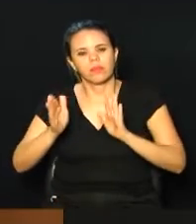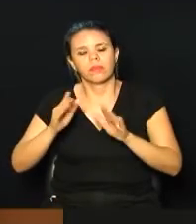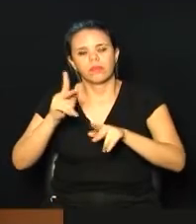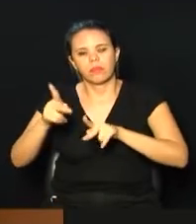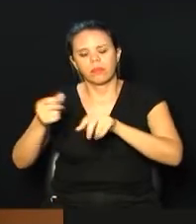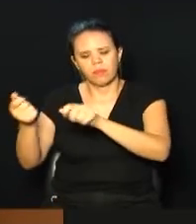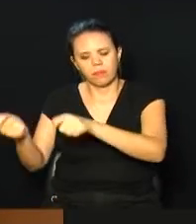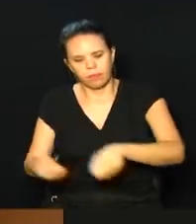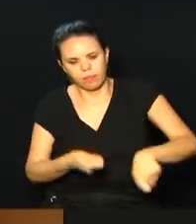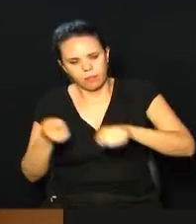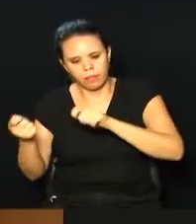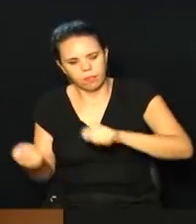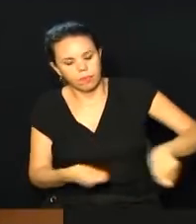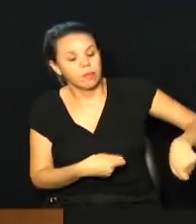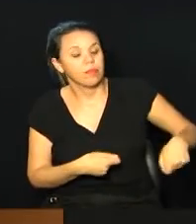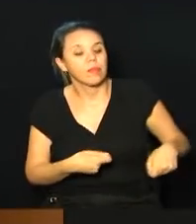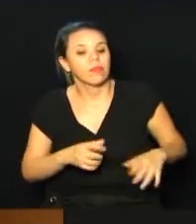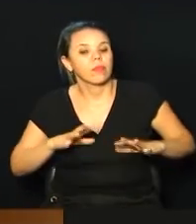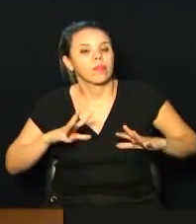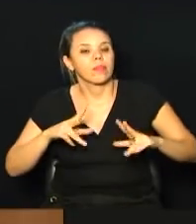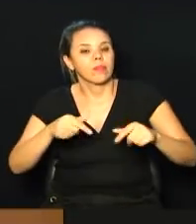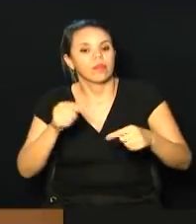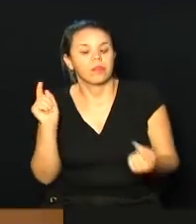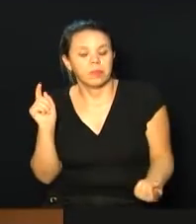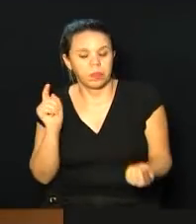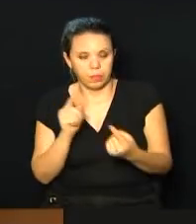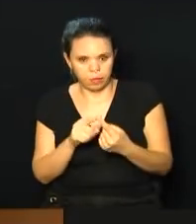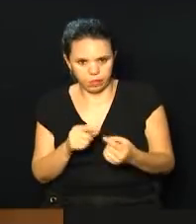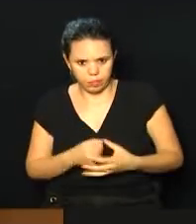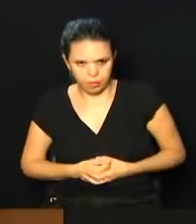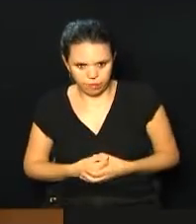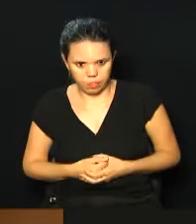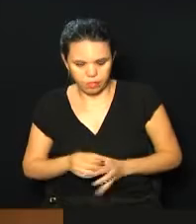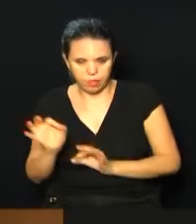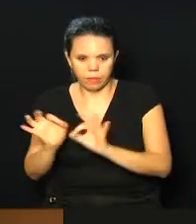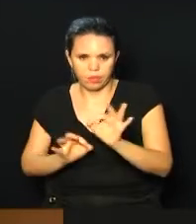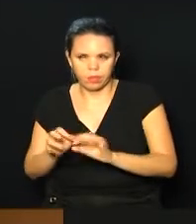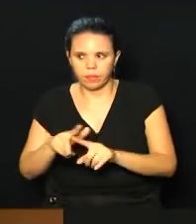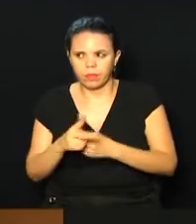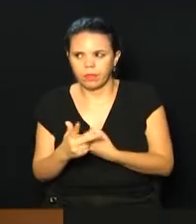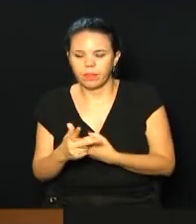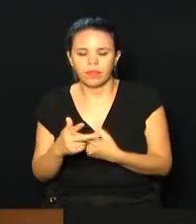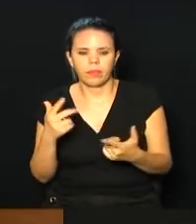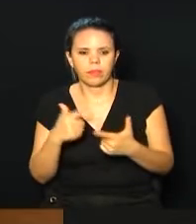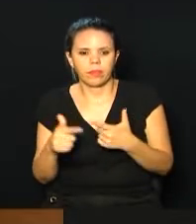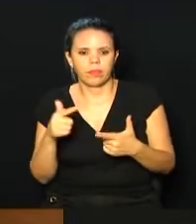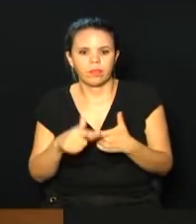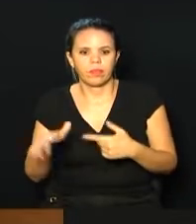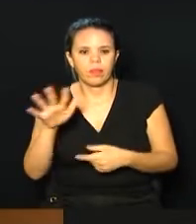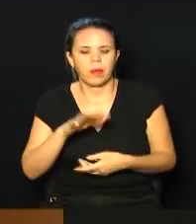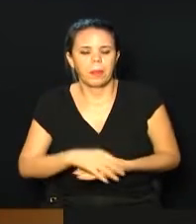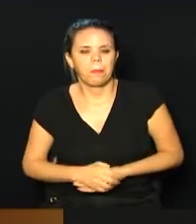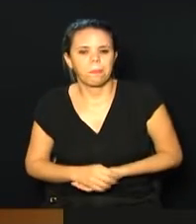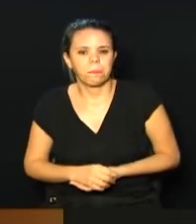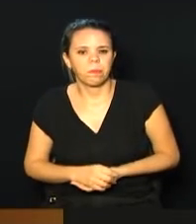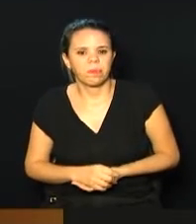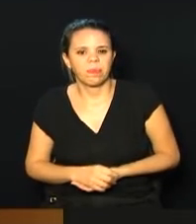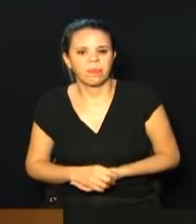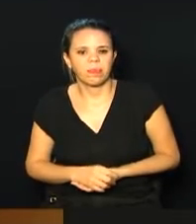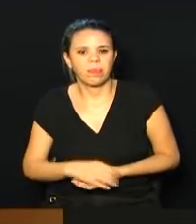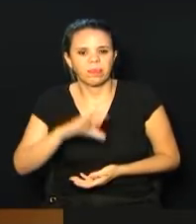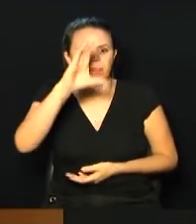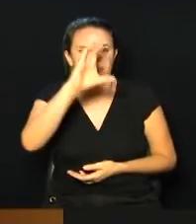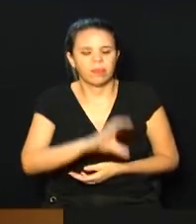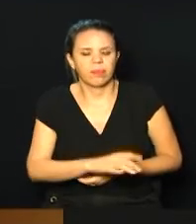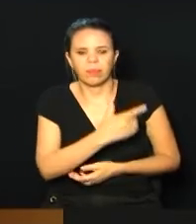obra, tudo isso com o objetivo de regularizar essas situações para que o